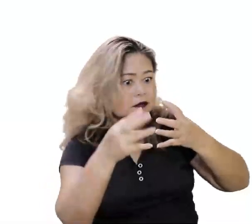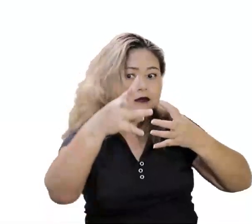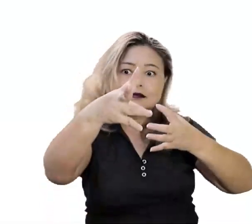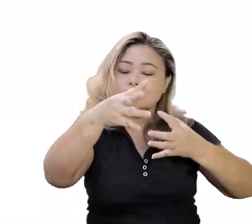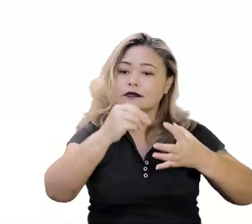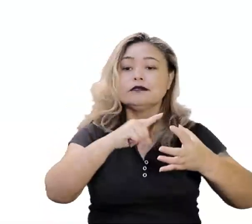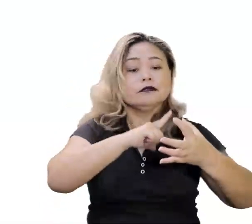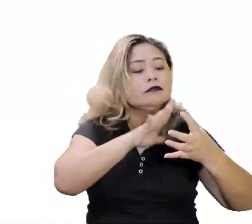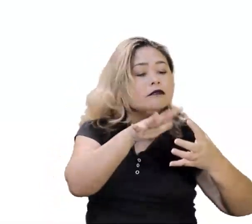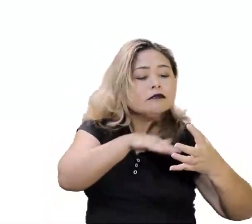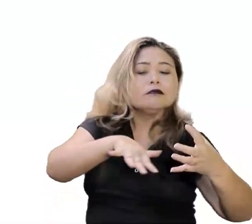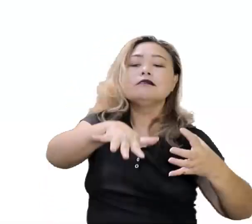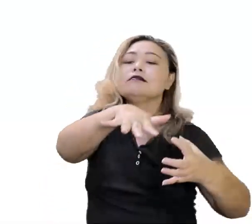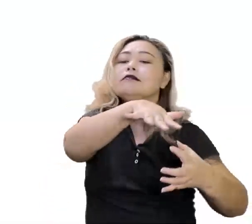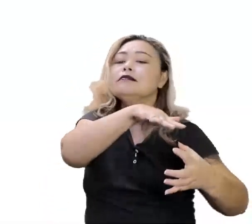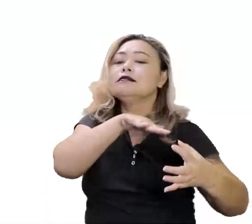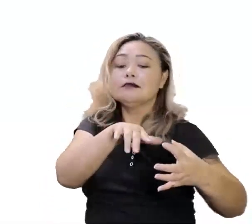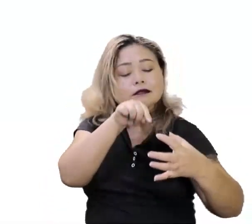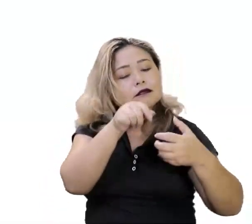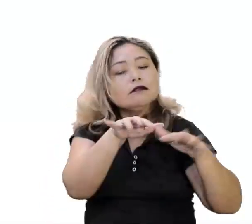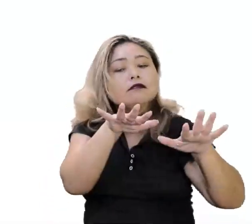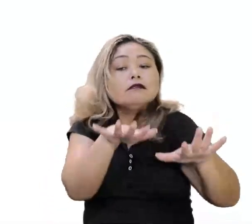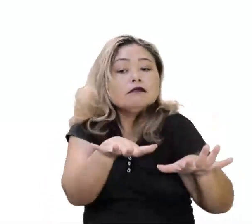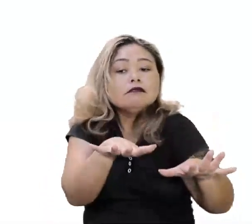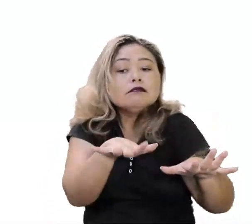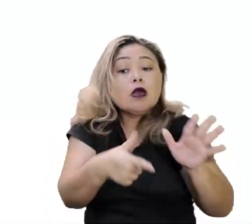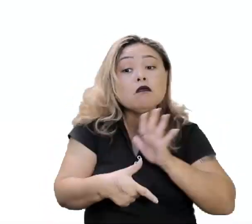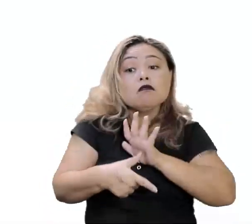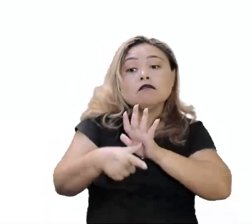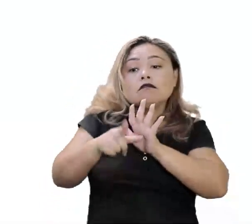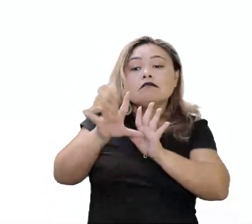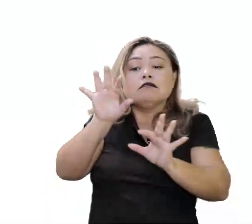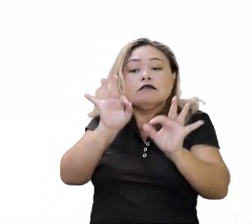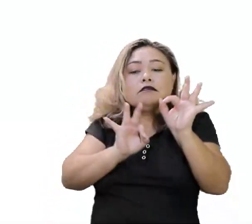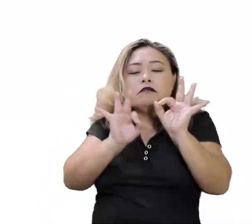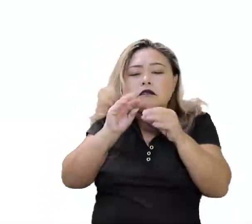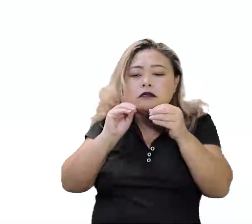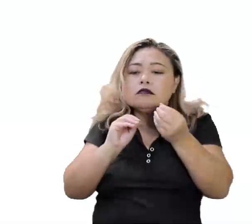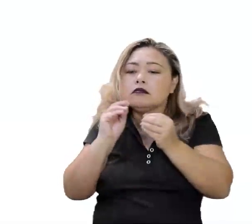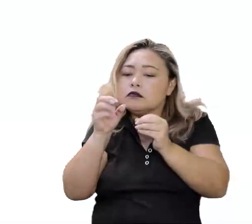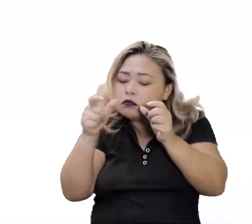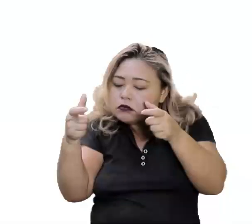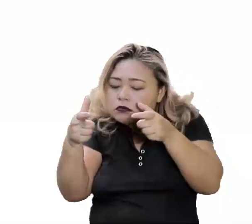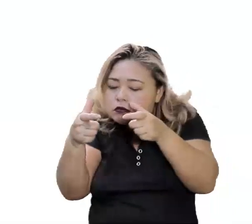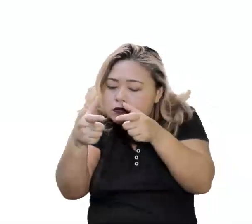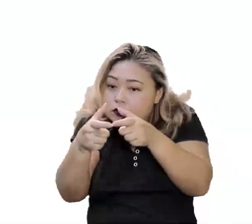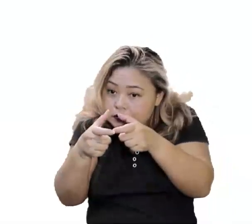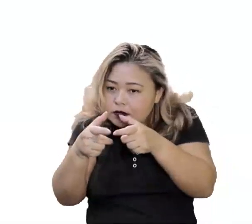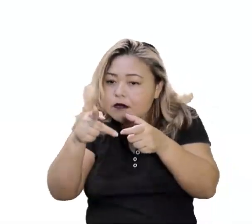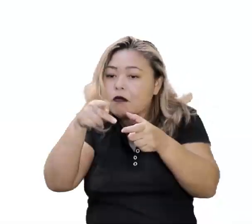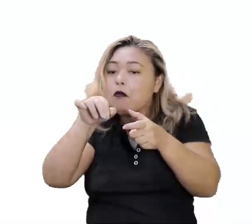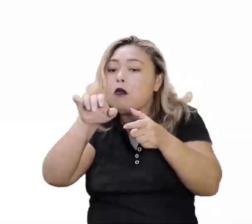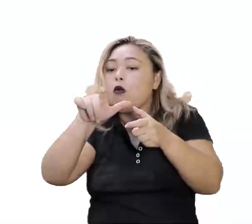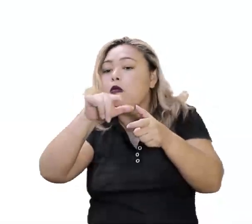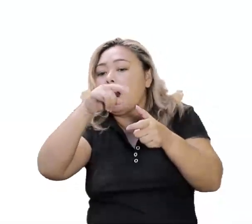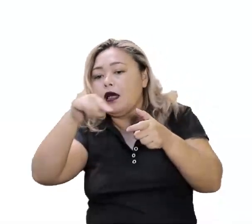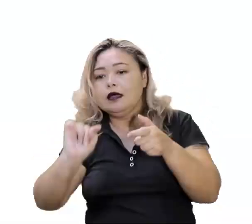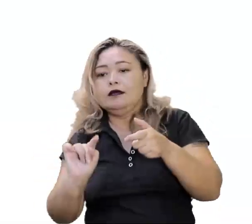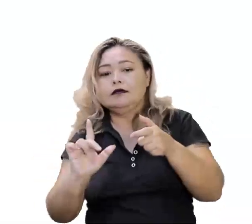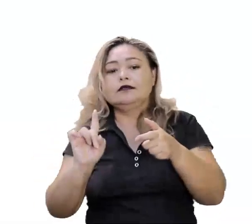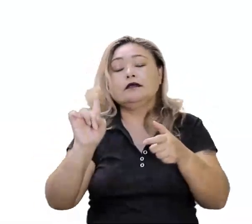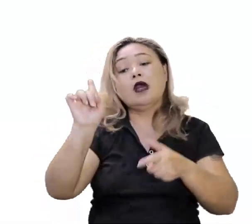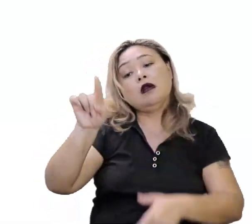que vão estar ali, né, anteriormente formando as pequenas populações, tá bom? Então,